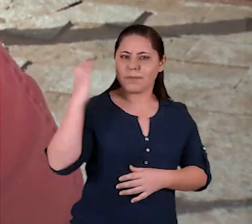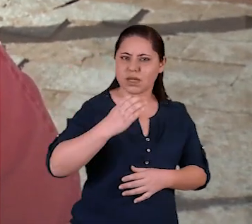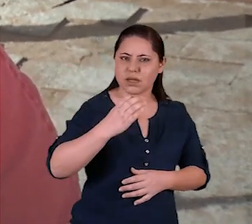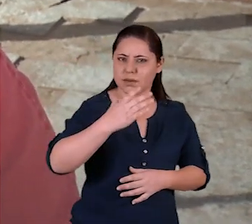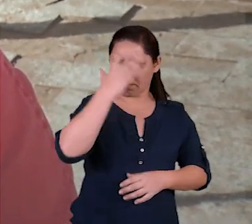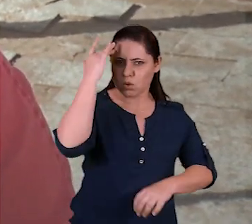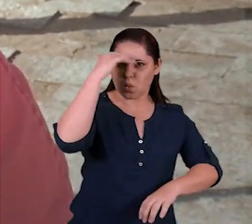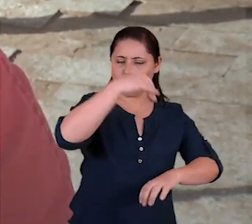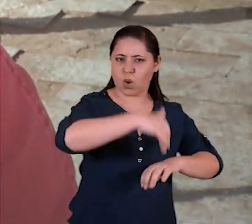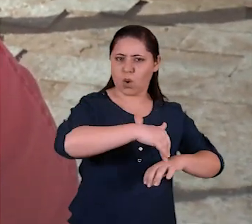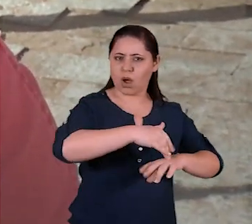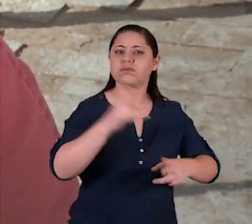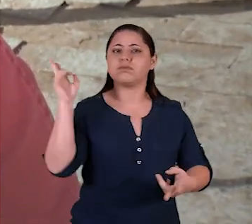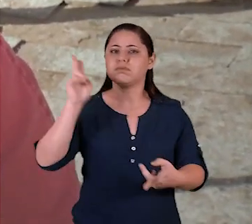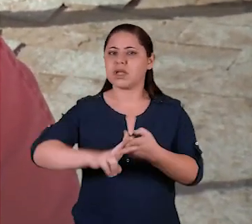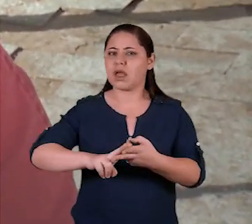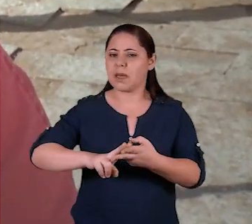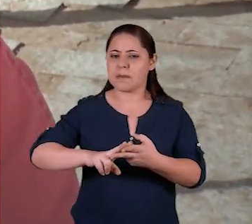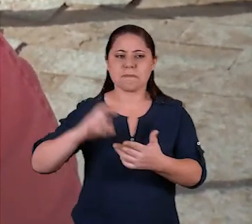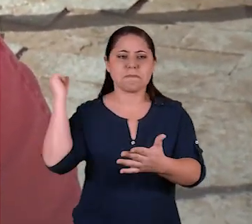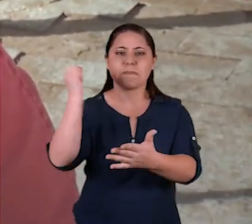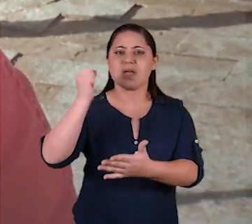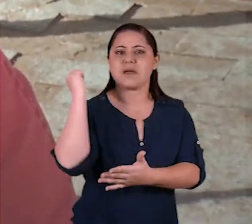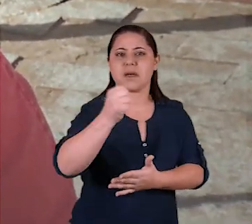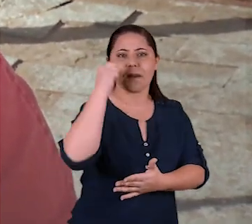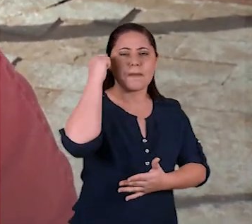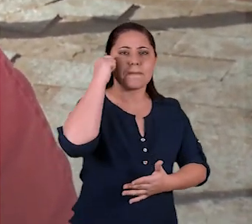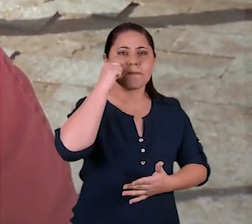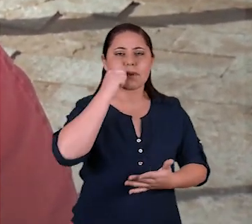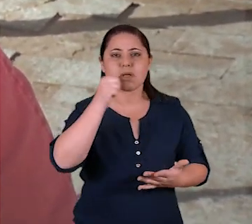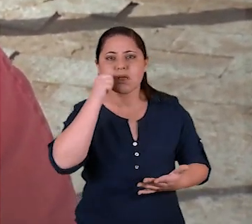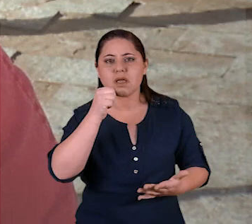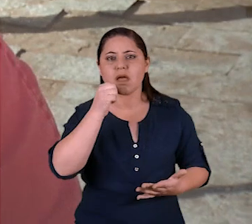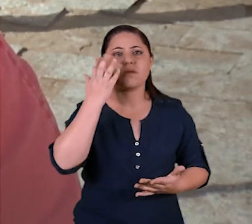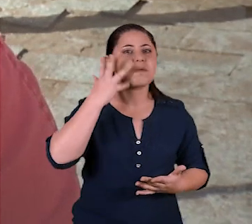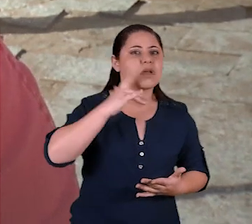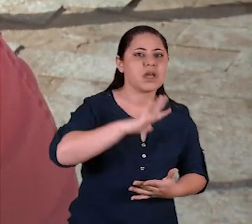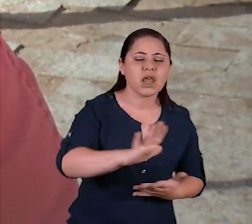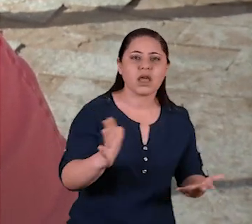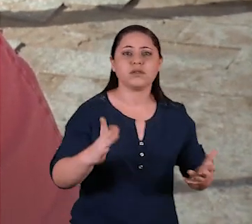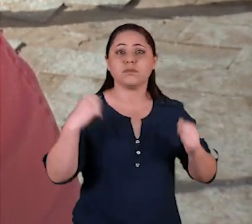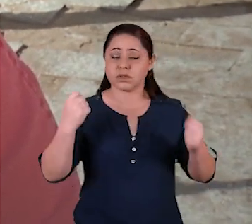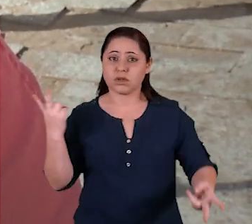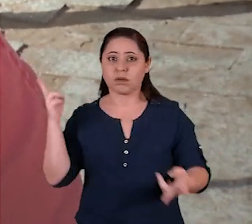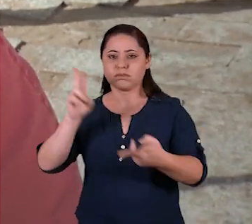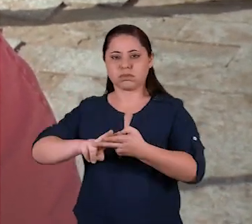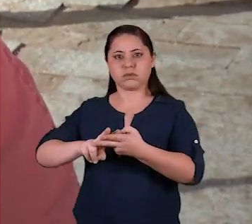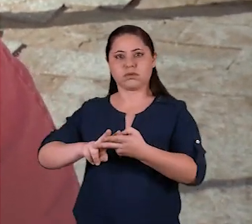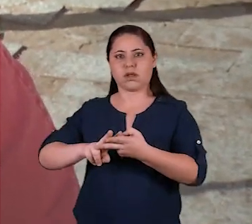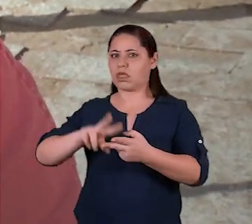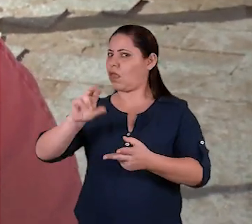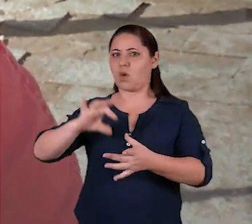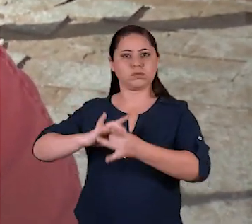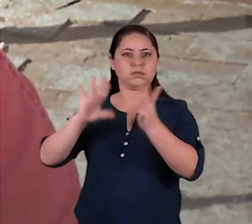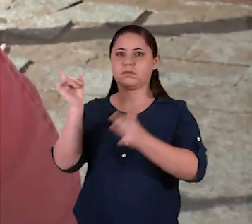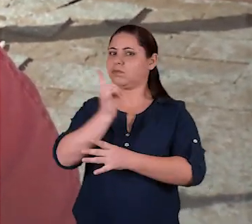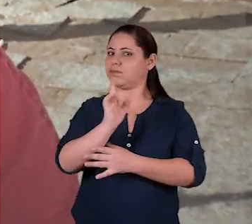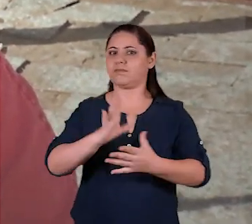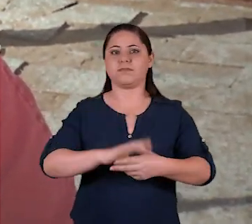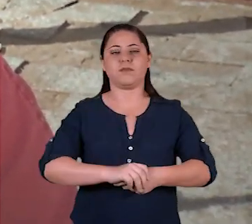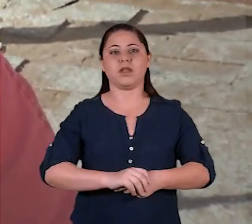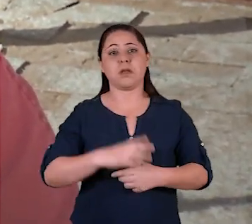ficar solto. Matando mulher, matando criança, matando mãe de família, o que é isso? Tem que ficar preso. Não ficar